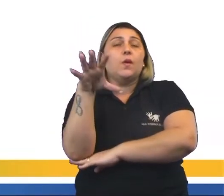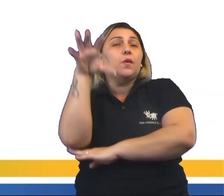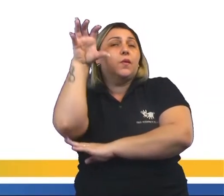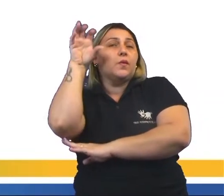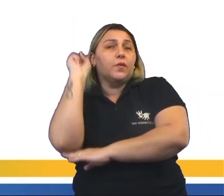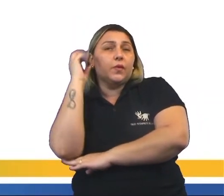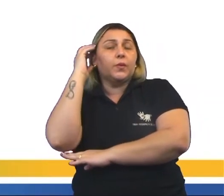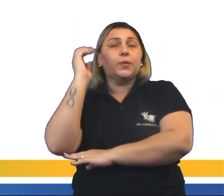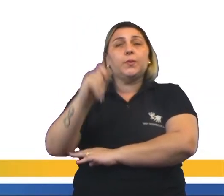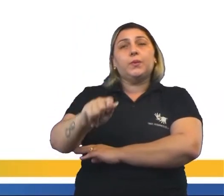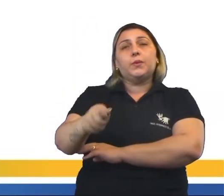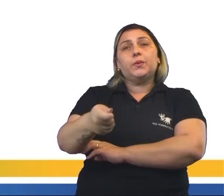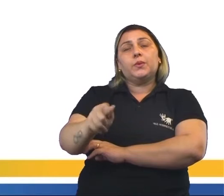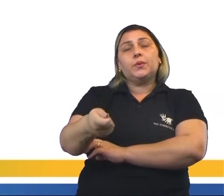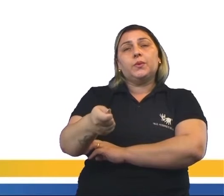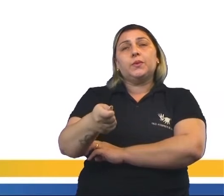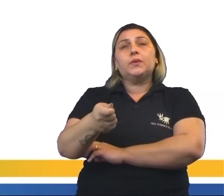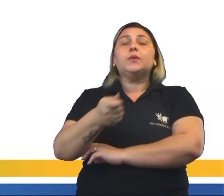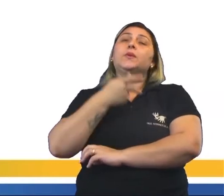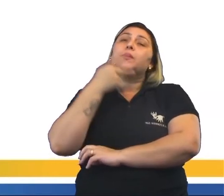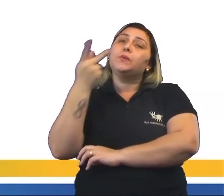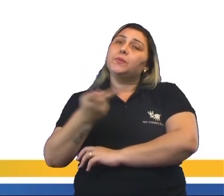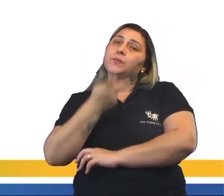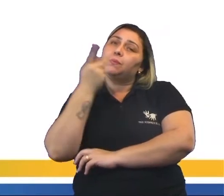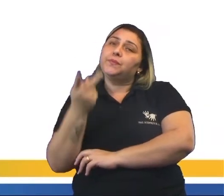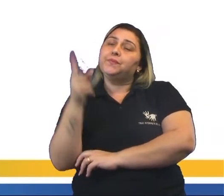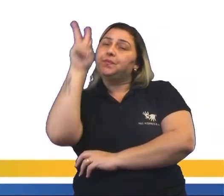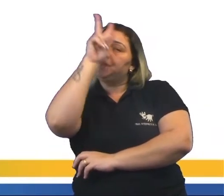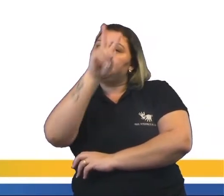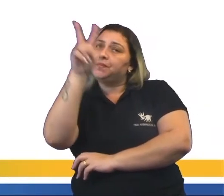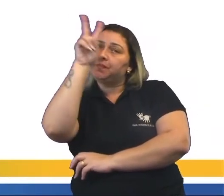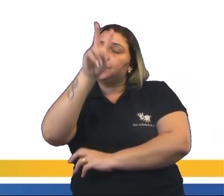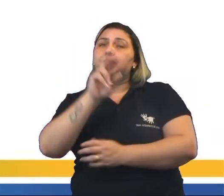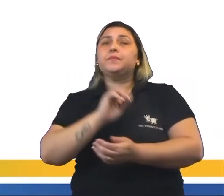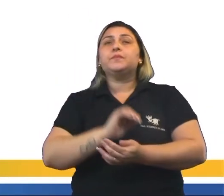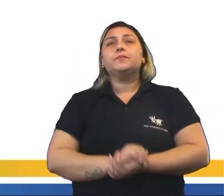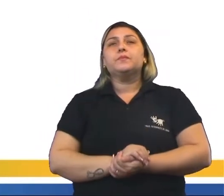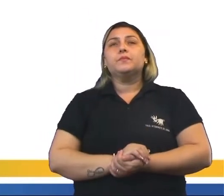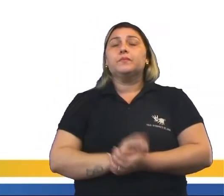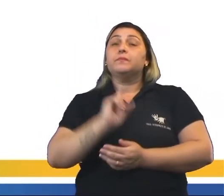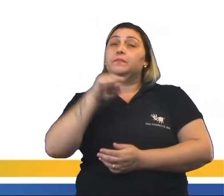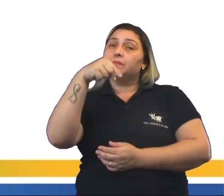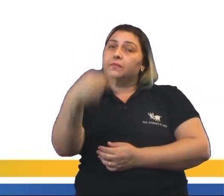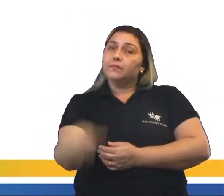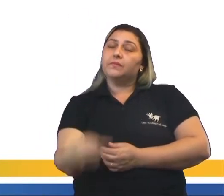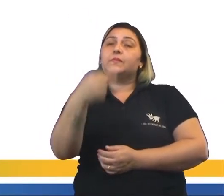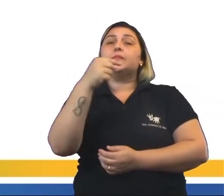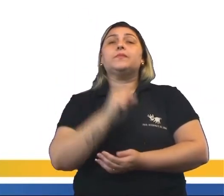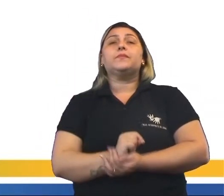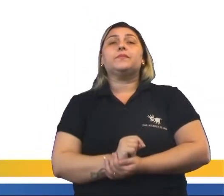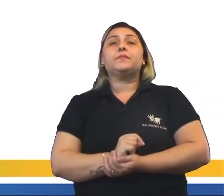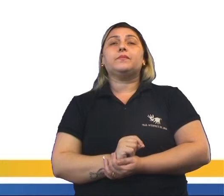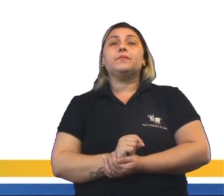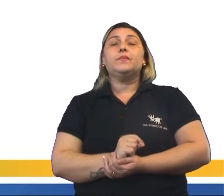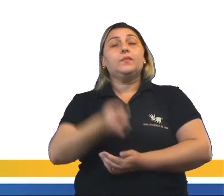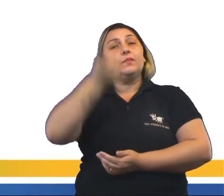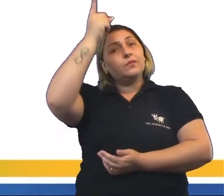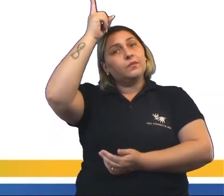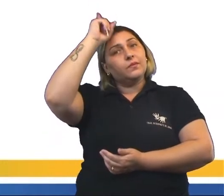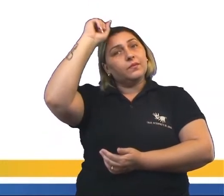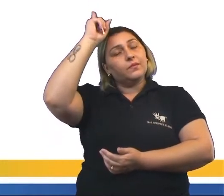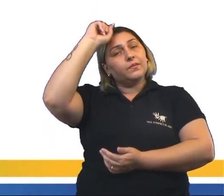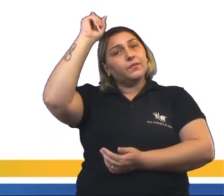ouvindo o radialista contar aquelas empolgantes histórias. Logo após, os mais